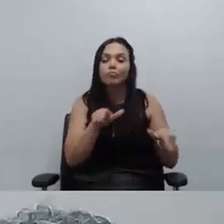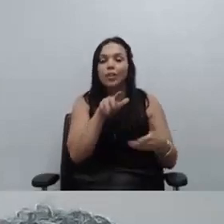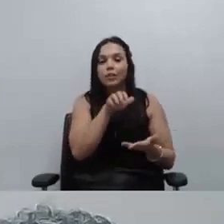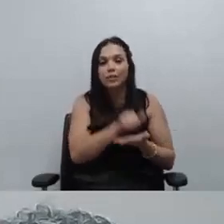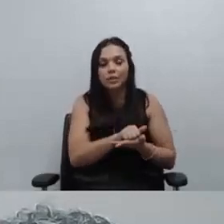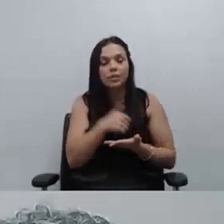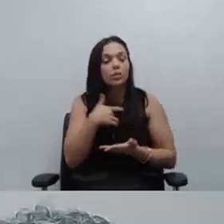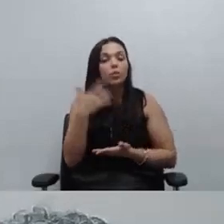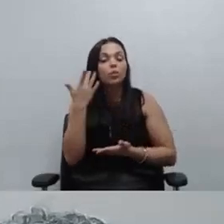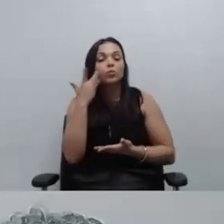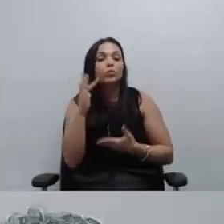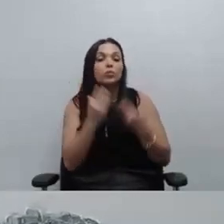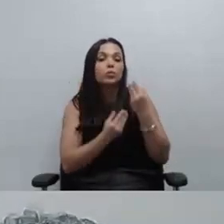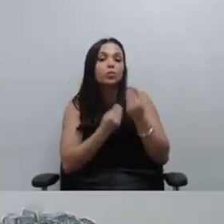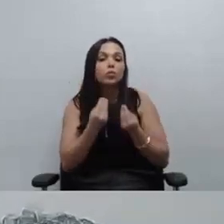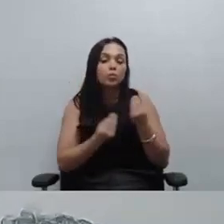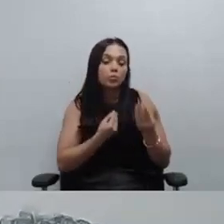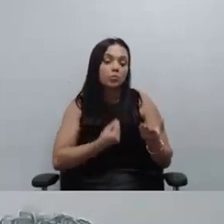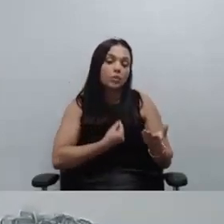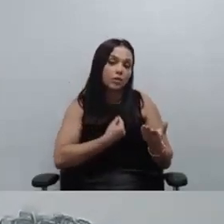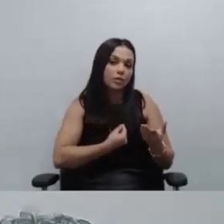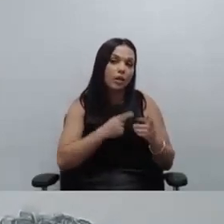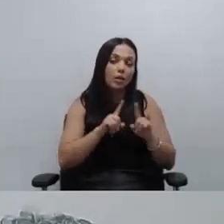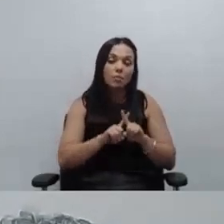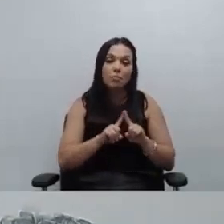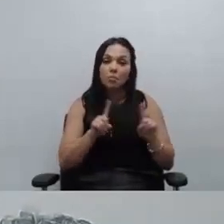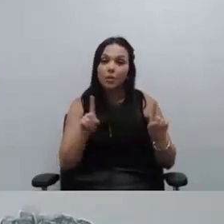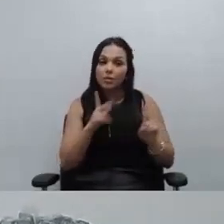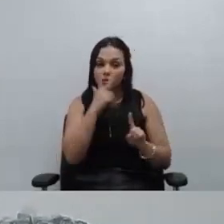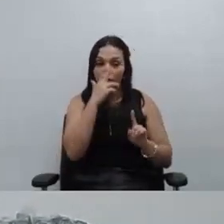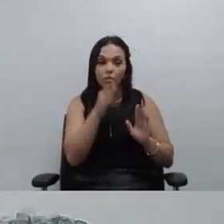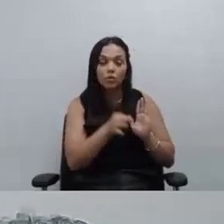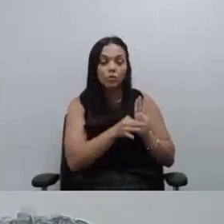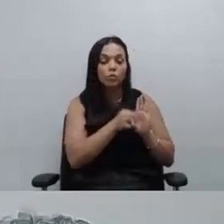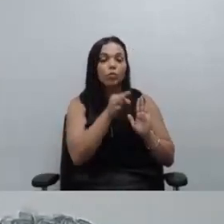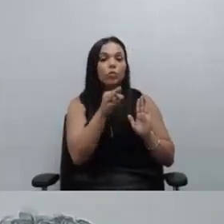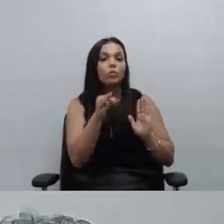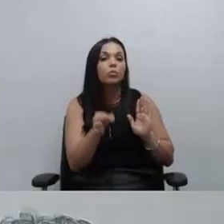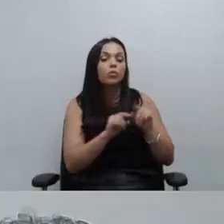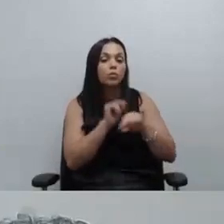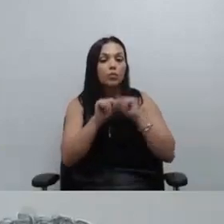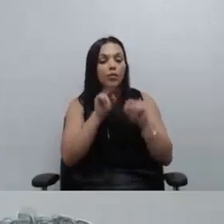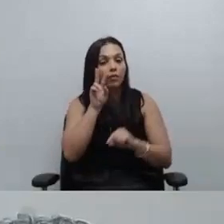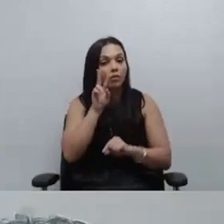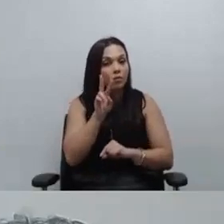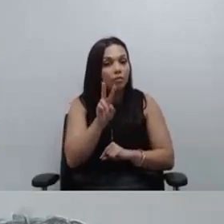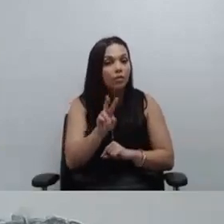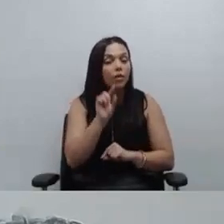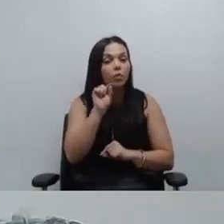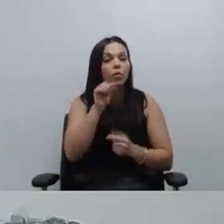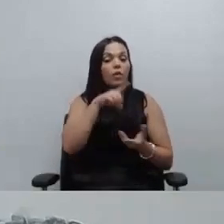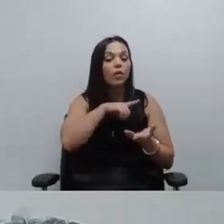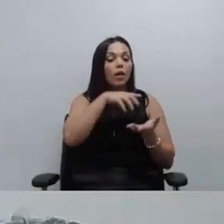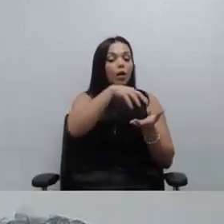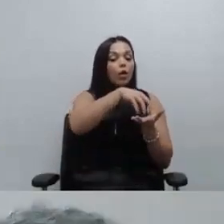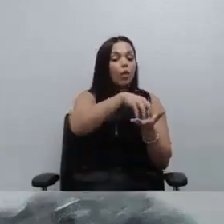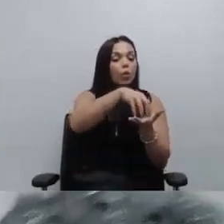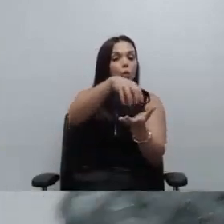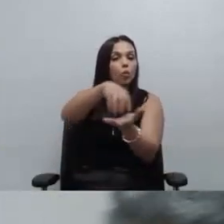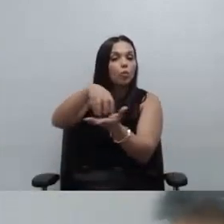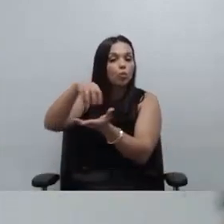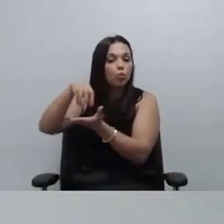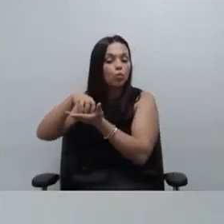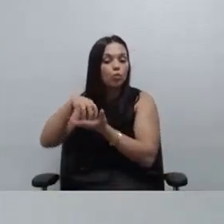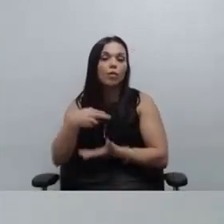nós estamos com isso, mas talvez fosse recomendável olharmos, verificar quais são os núcleos com